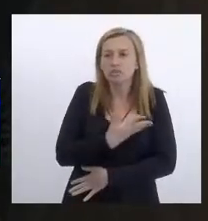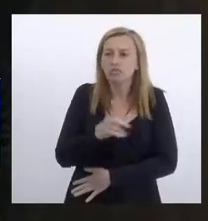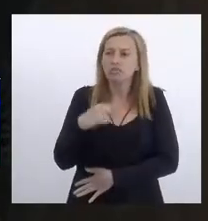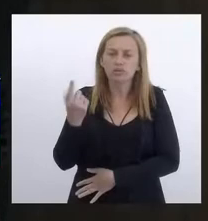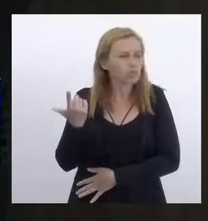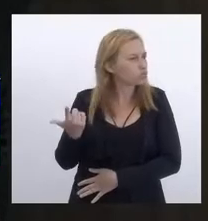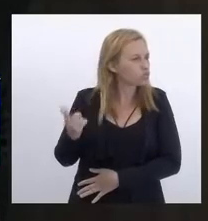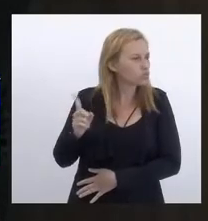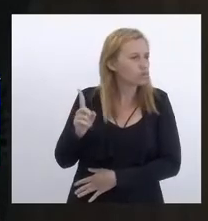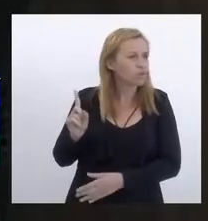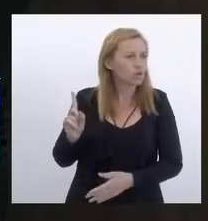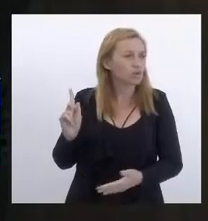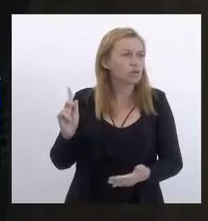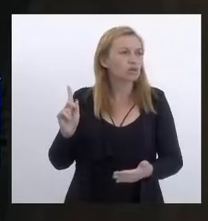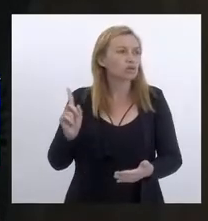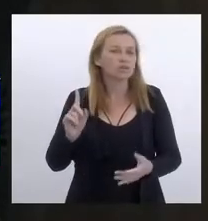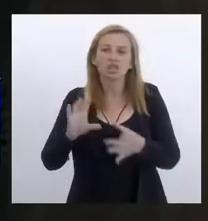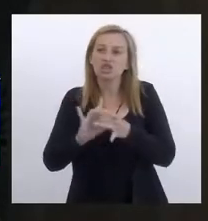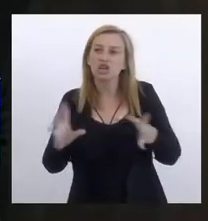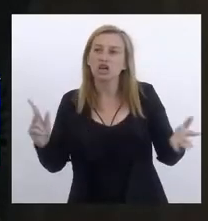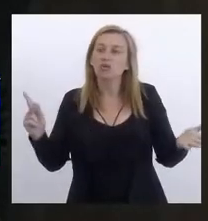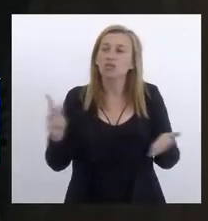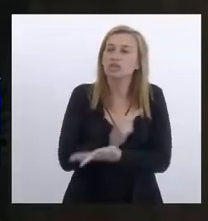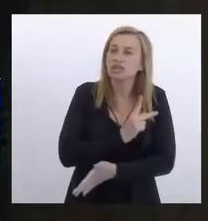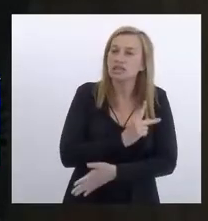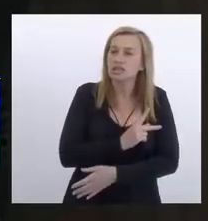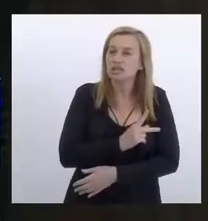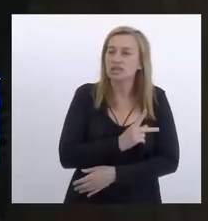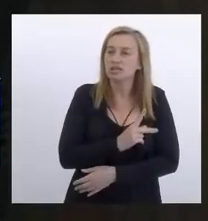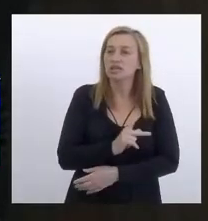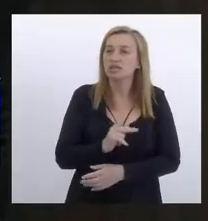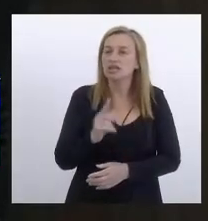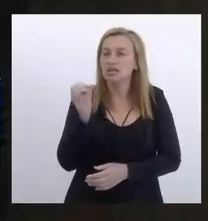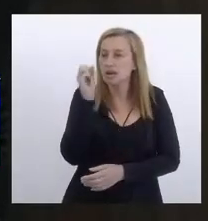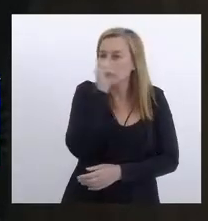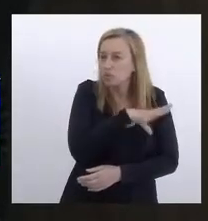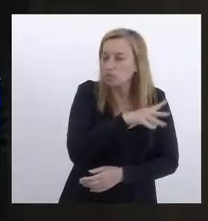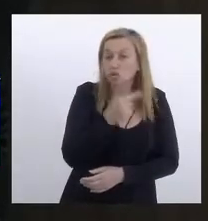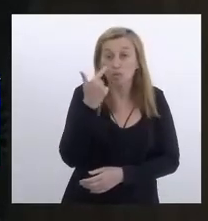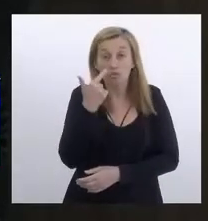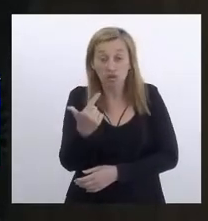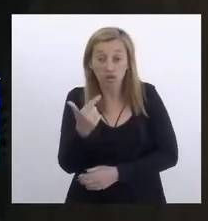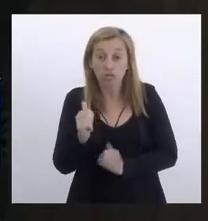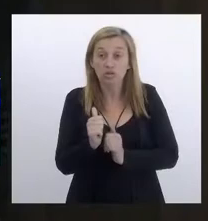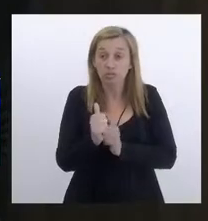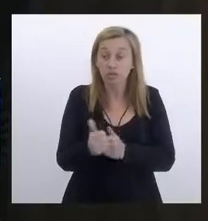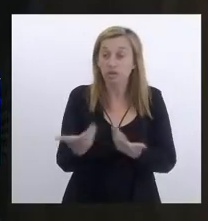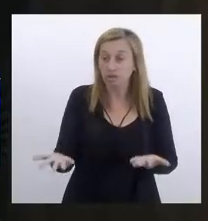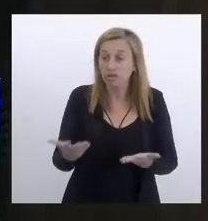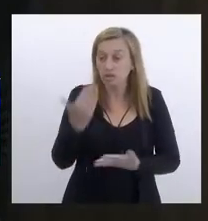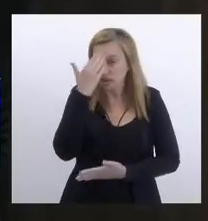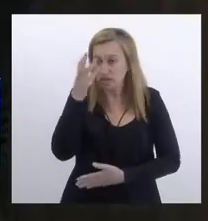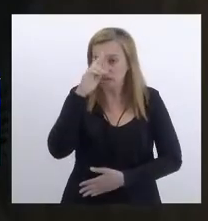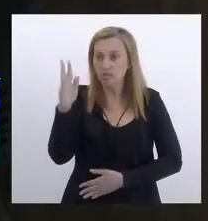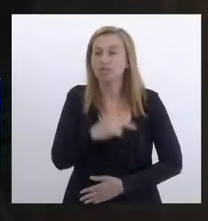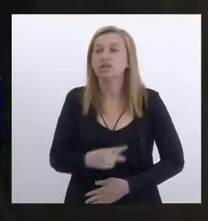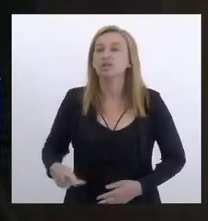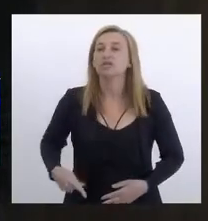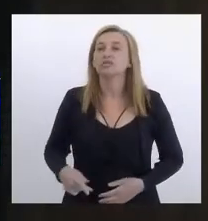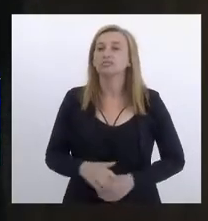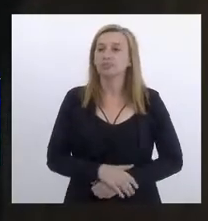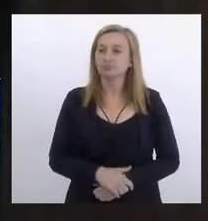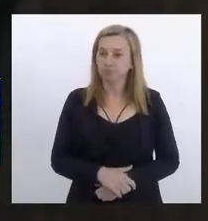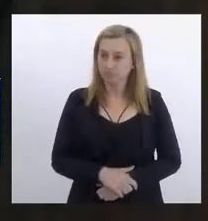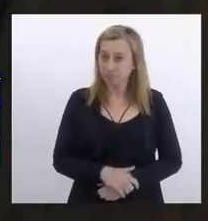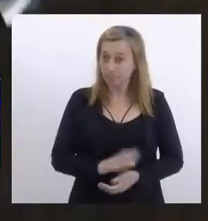não deixemos continuar acontecendo esse absurdo como temos acompanhado aí. Muito obrigado, presidente. Senhor presidente. Vai